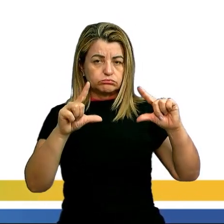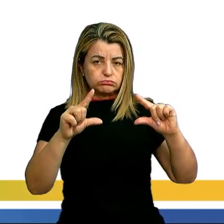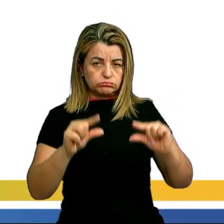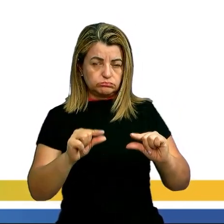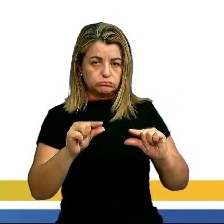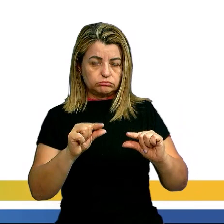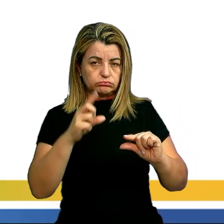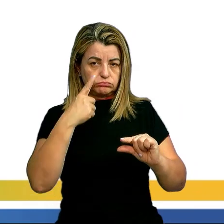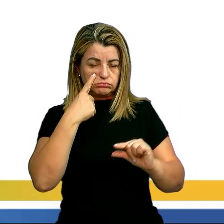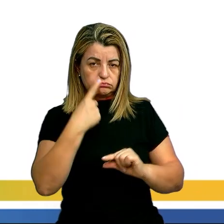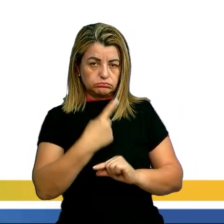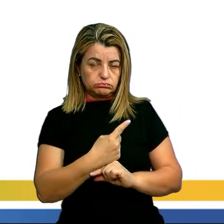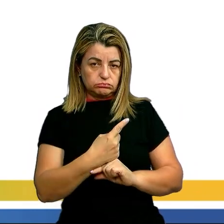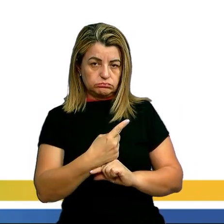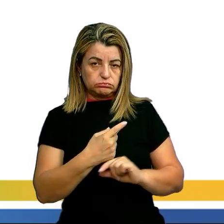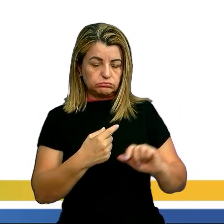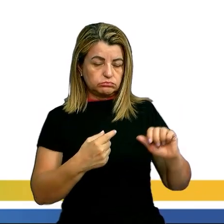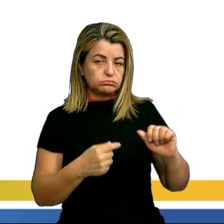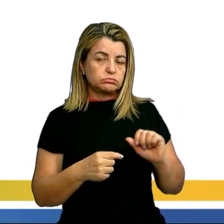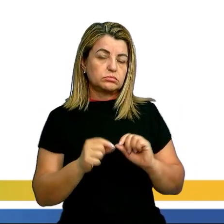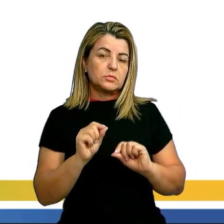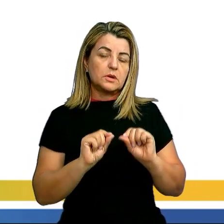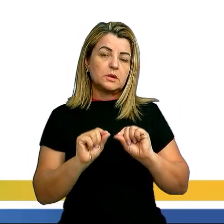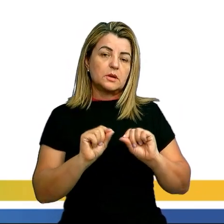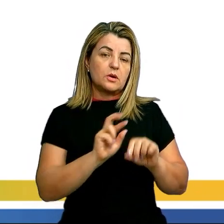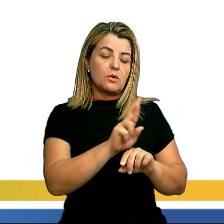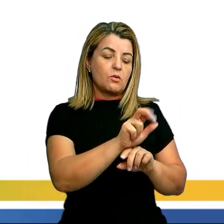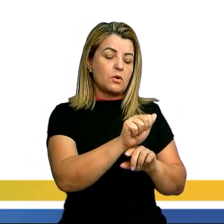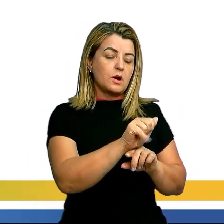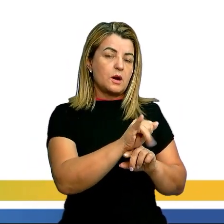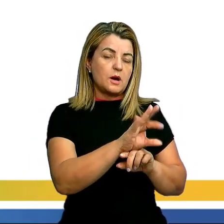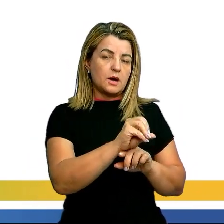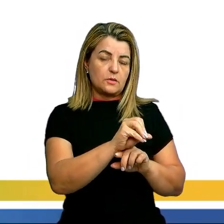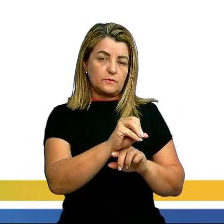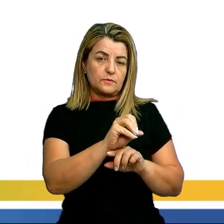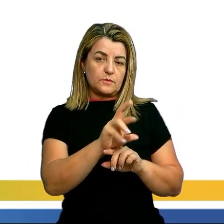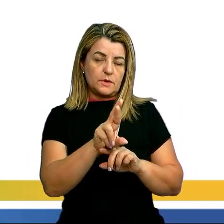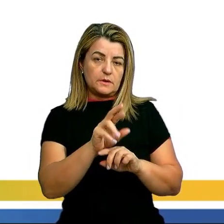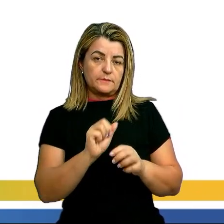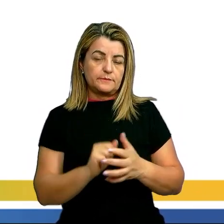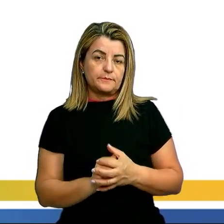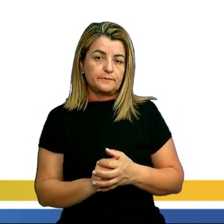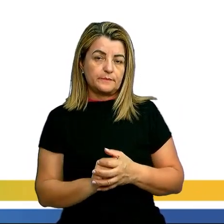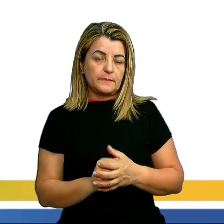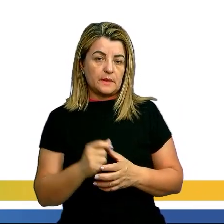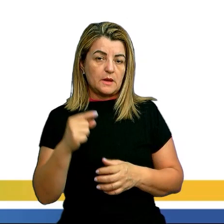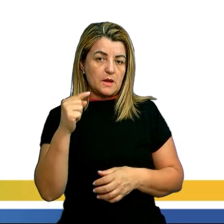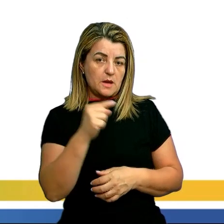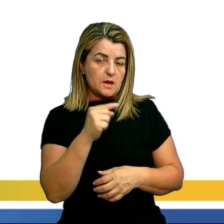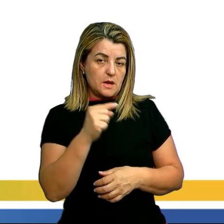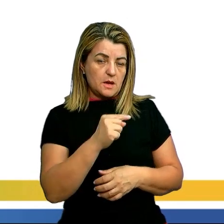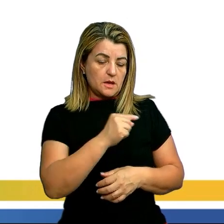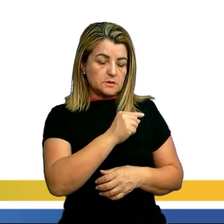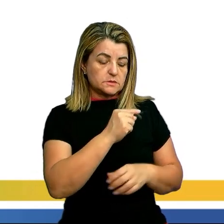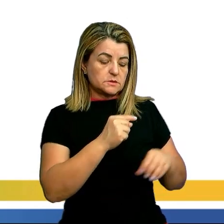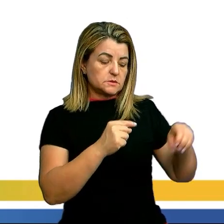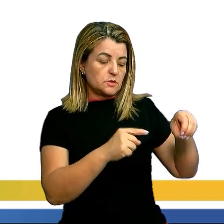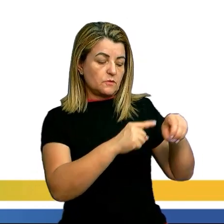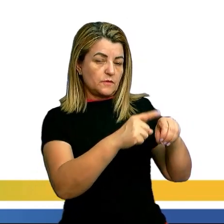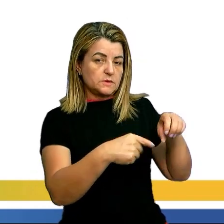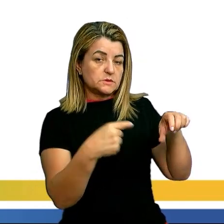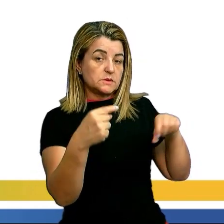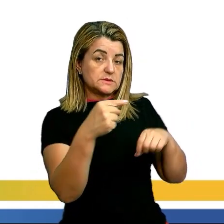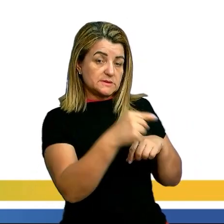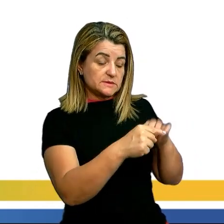da circunferência de centro AB e raio R no plano cartesiano, que foi esse descrito. Essa circunferência possui centro C